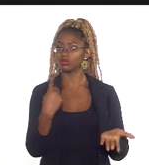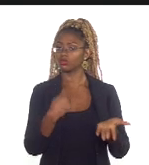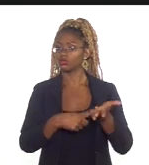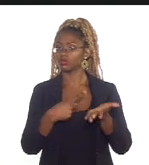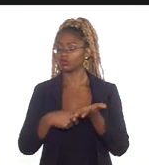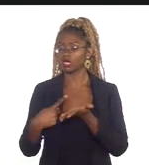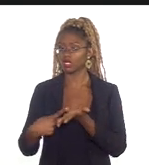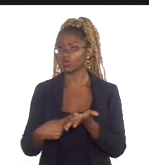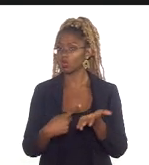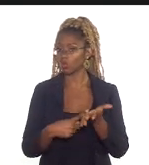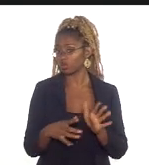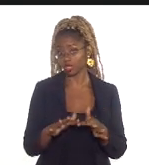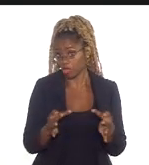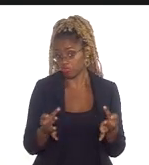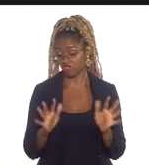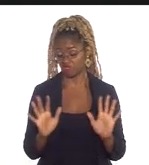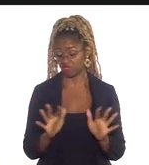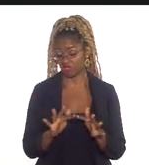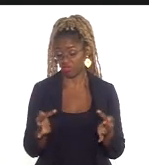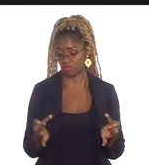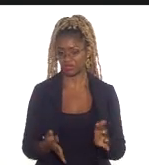simples.